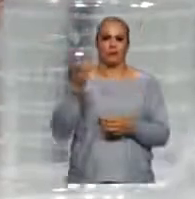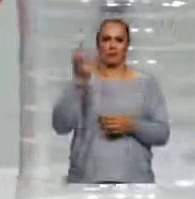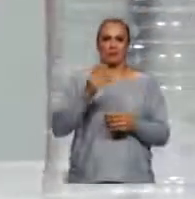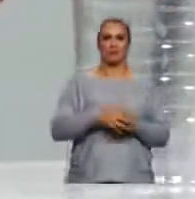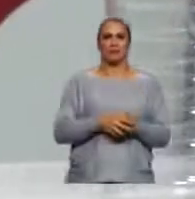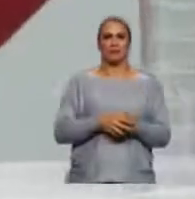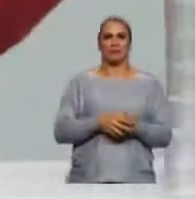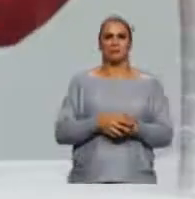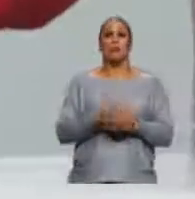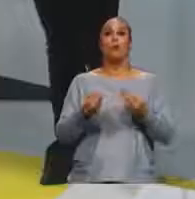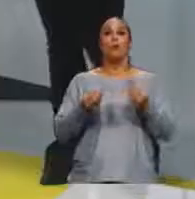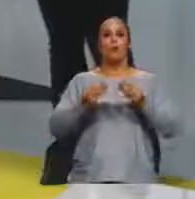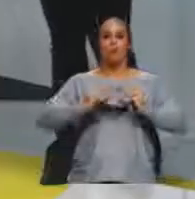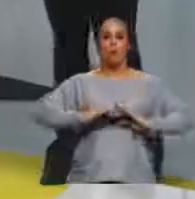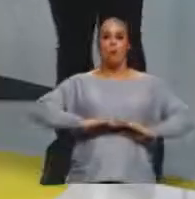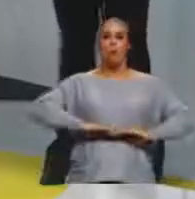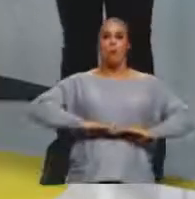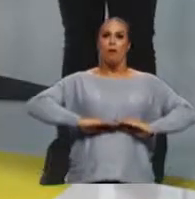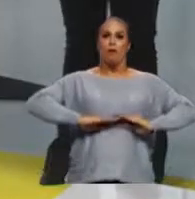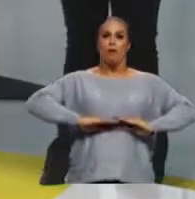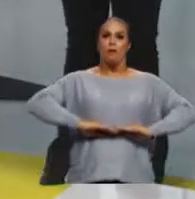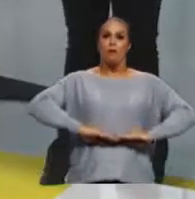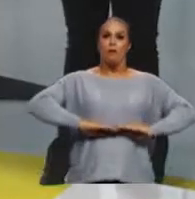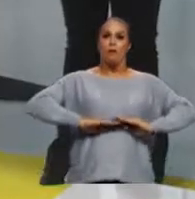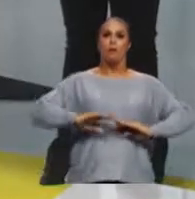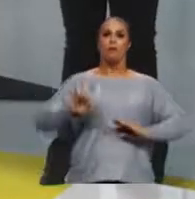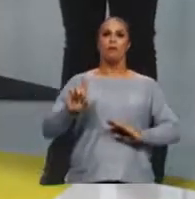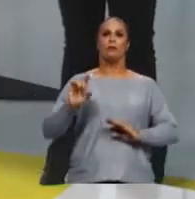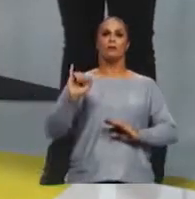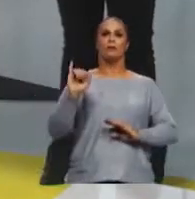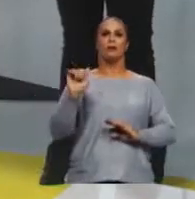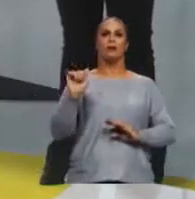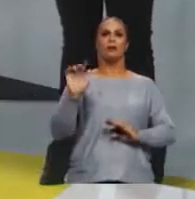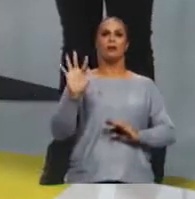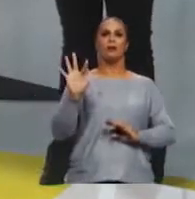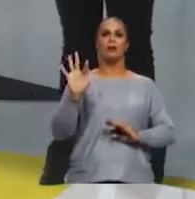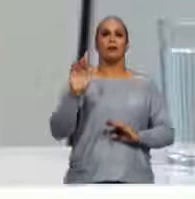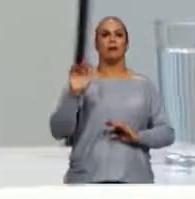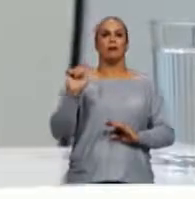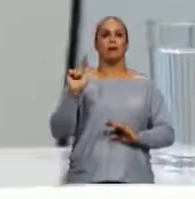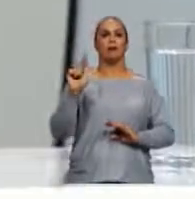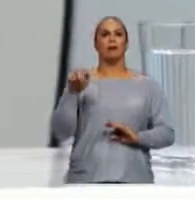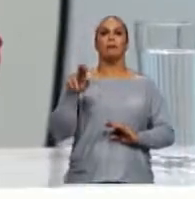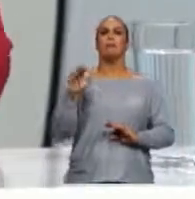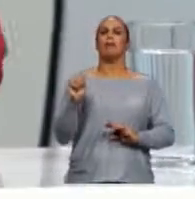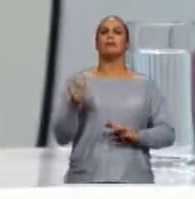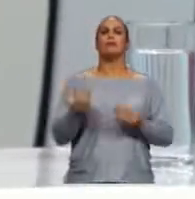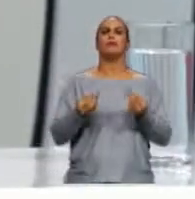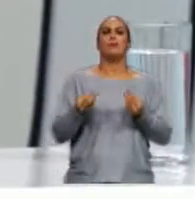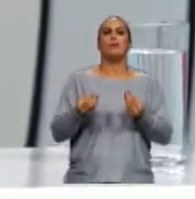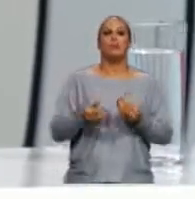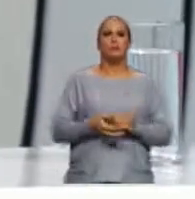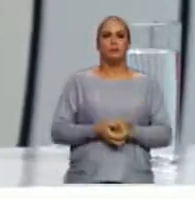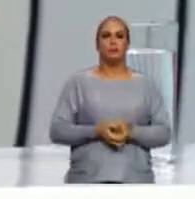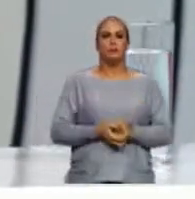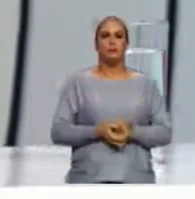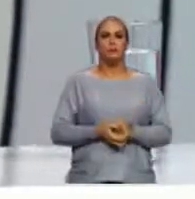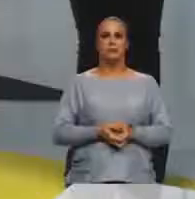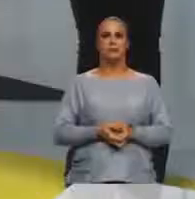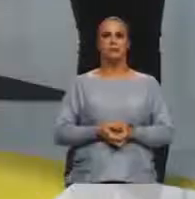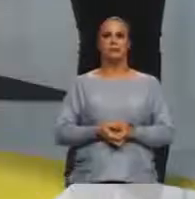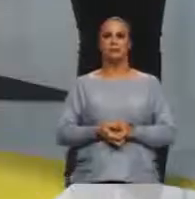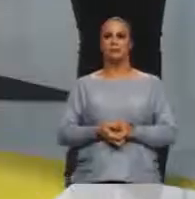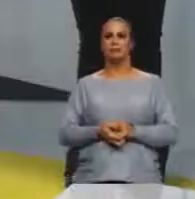o diafragma. É esse o objetivo desse experimento. Então vamos lá. Vamos